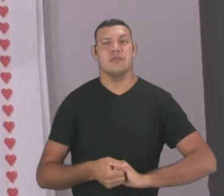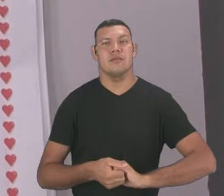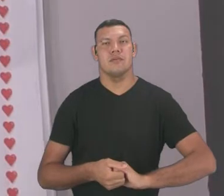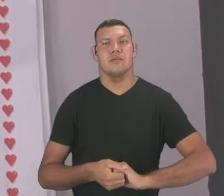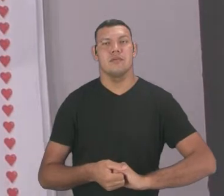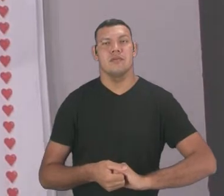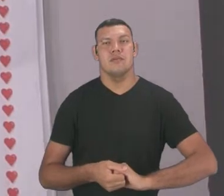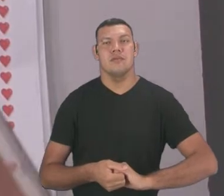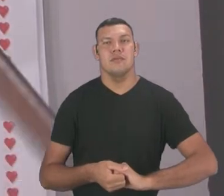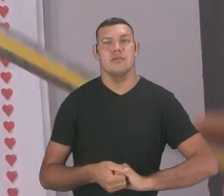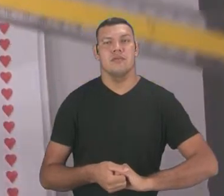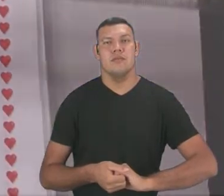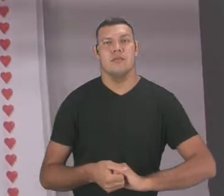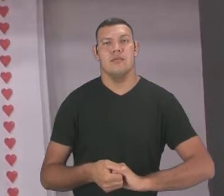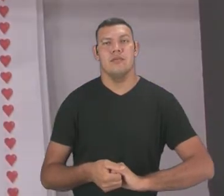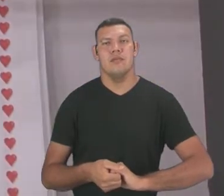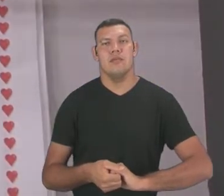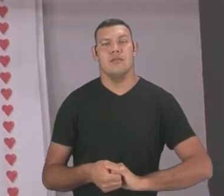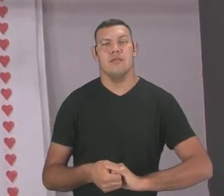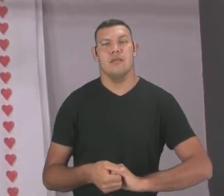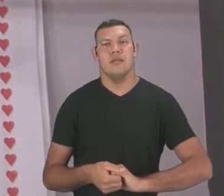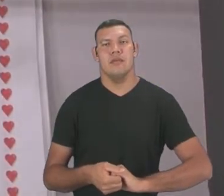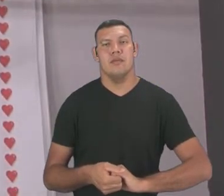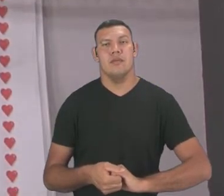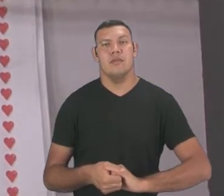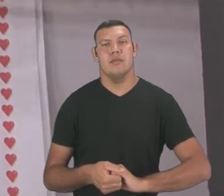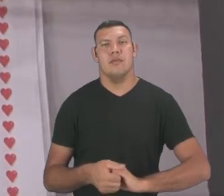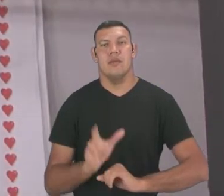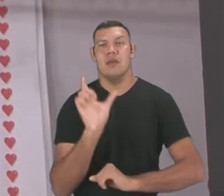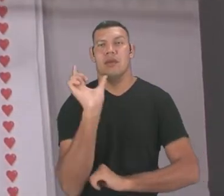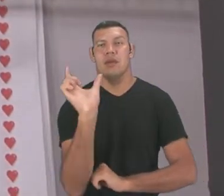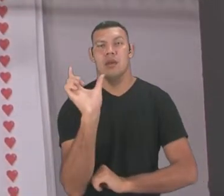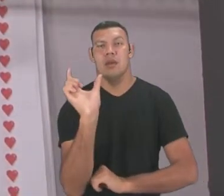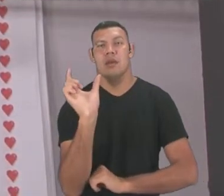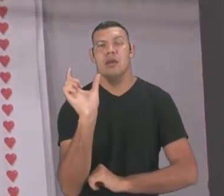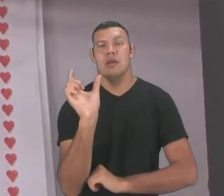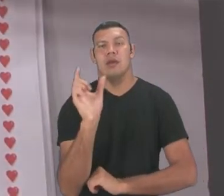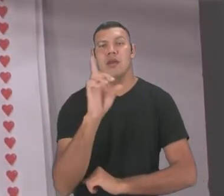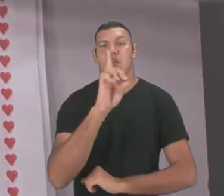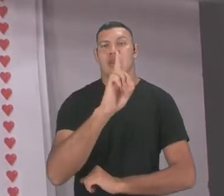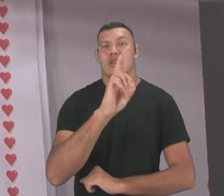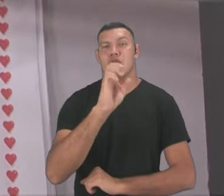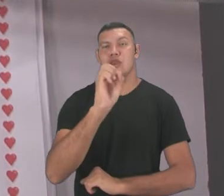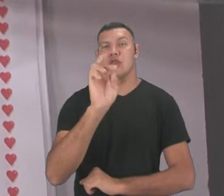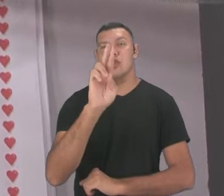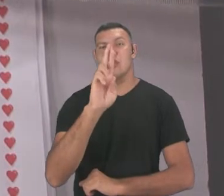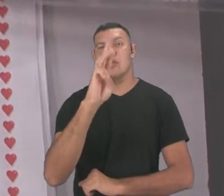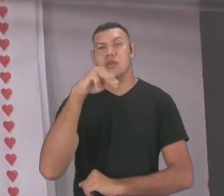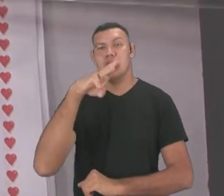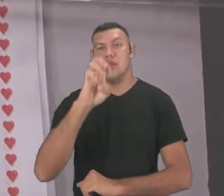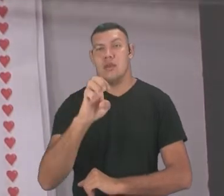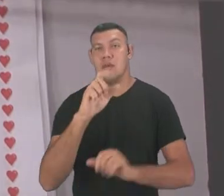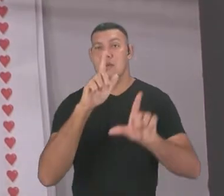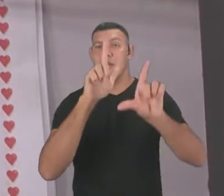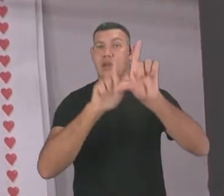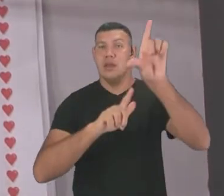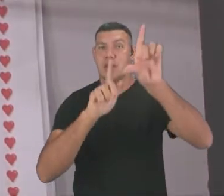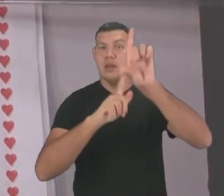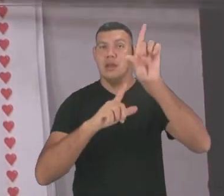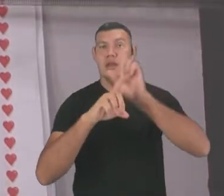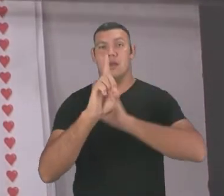e quando dorme ficou bem fácil encontrar a palavra dó inicia com a letra D